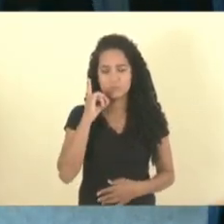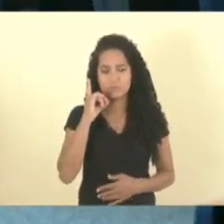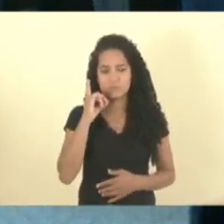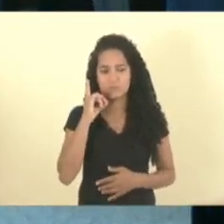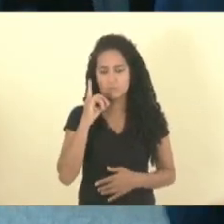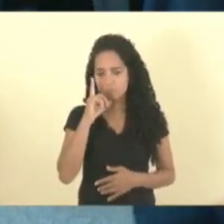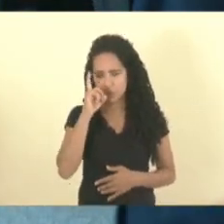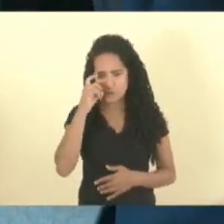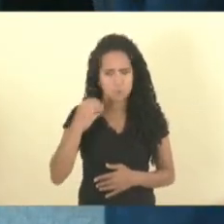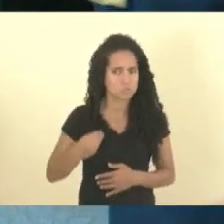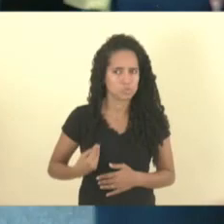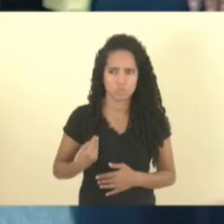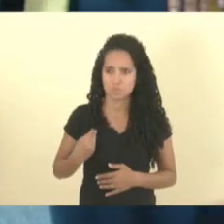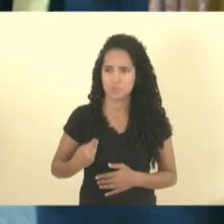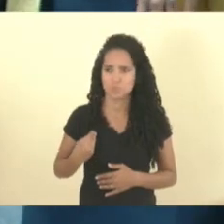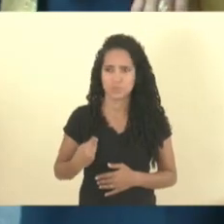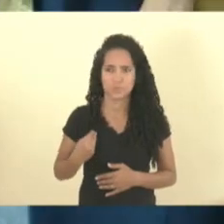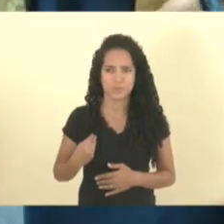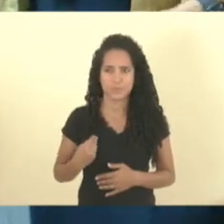Deninho, não se encontra.